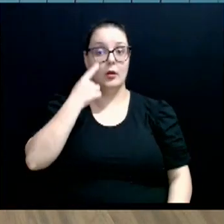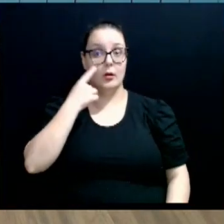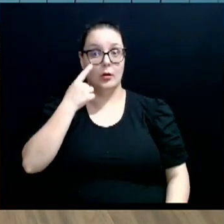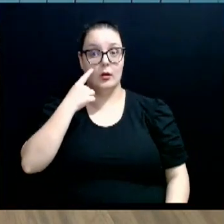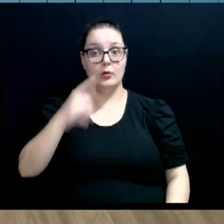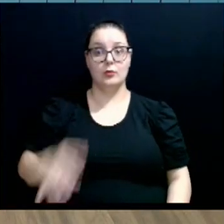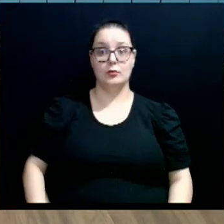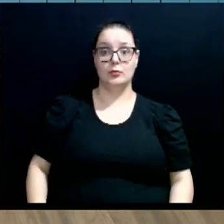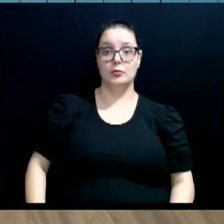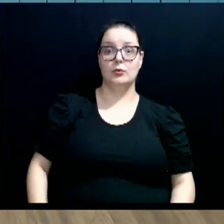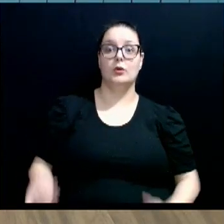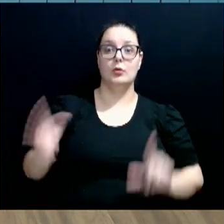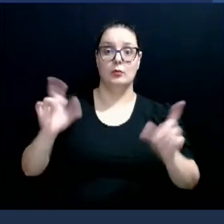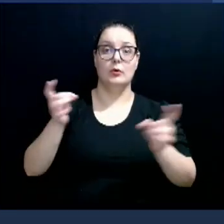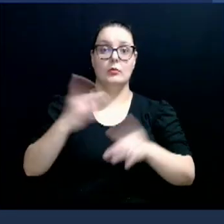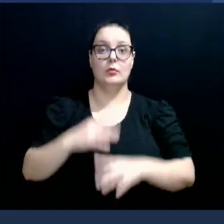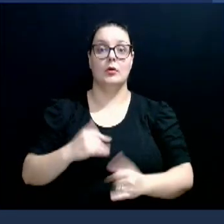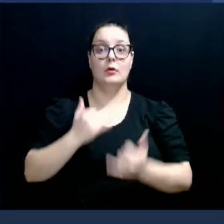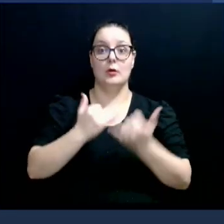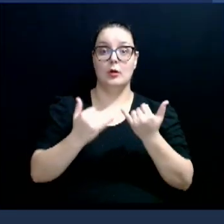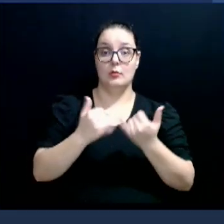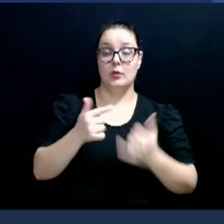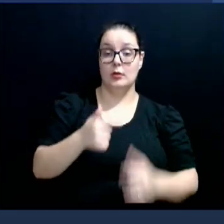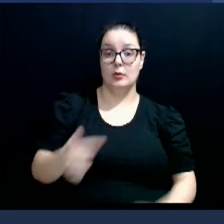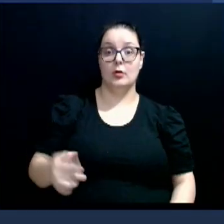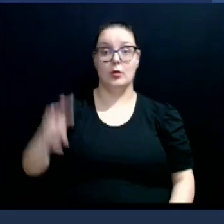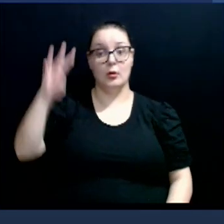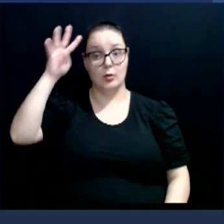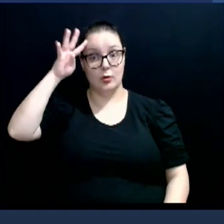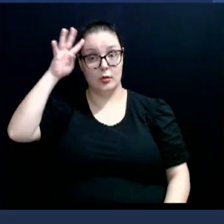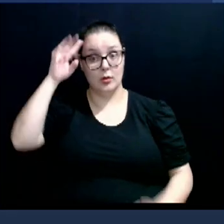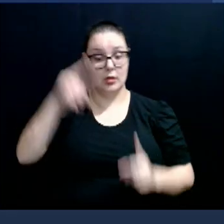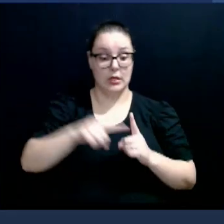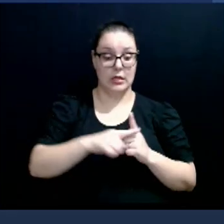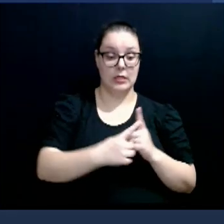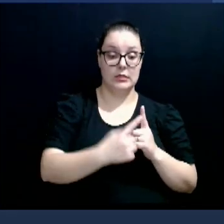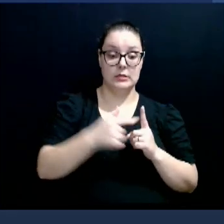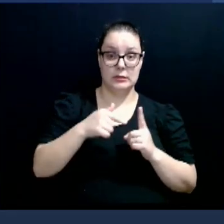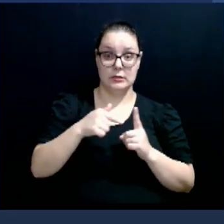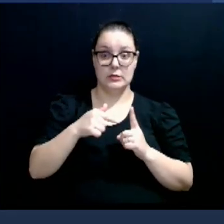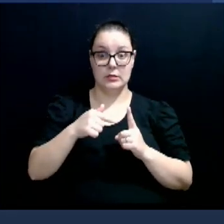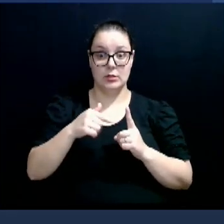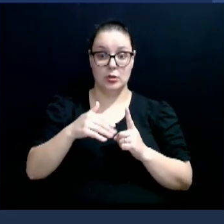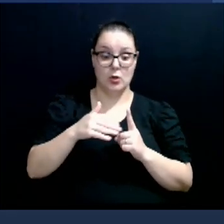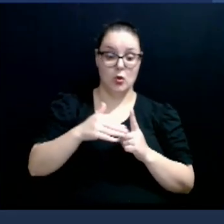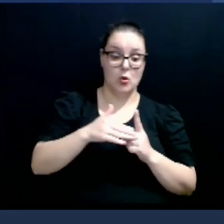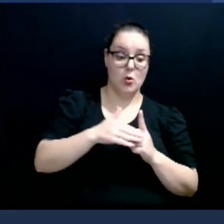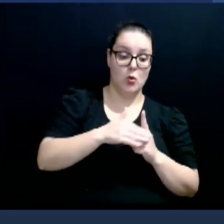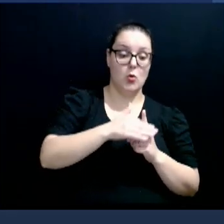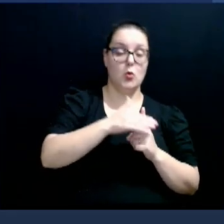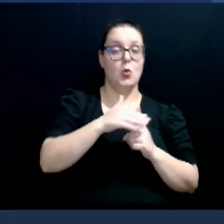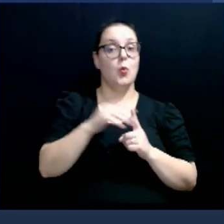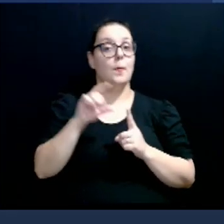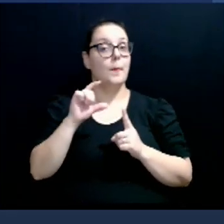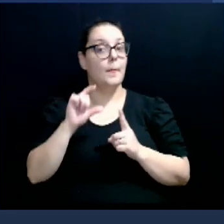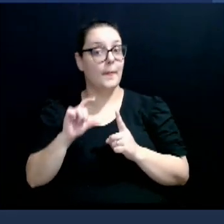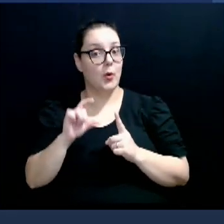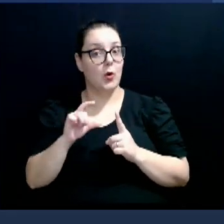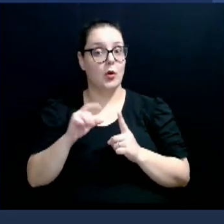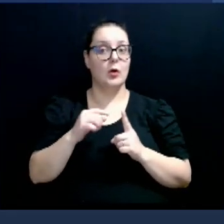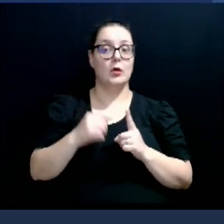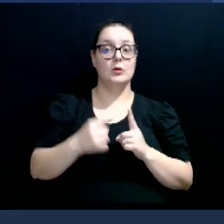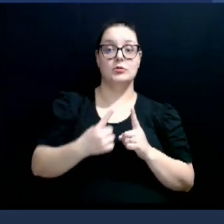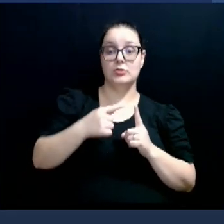tela, meio de semana chegando, quarta-feira, 17 de dezembro. Amplitude térmica pequena, né? Mínima de 17